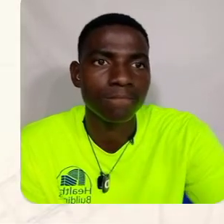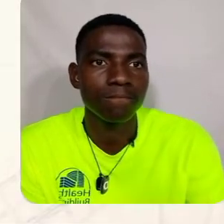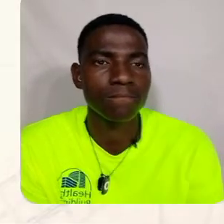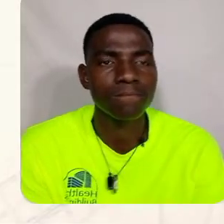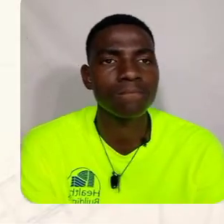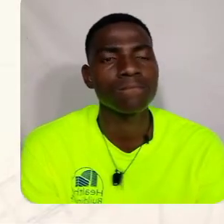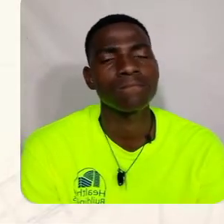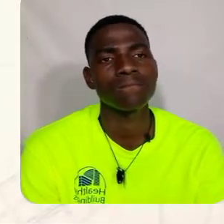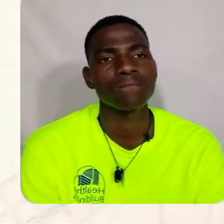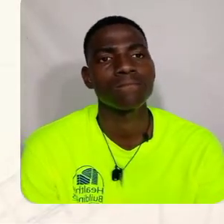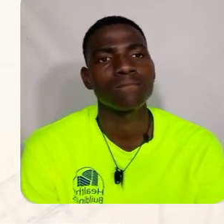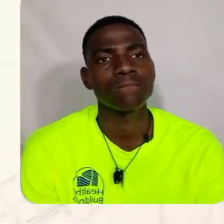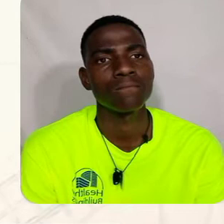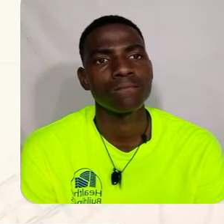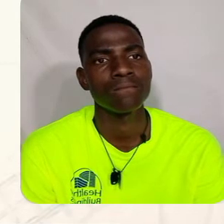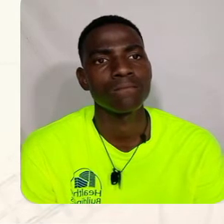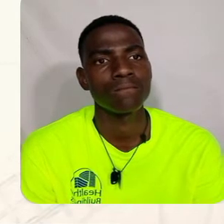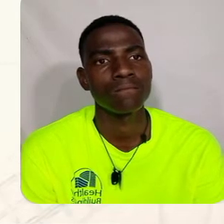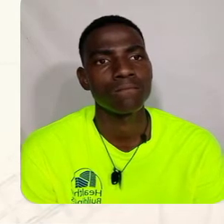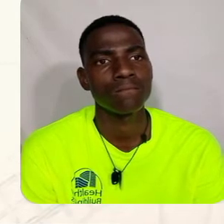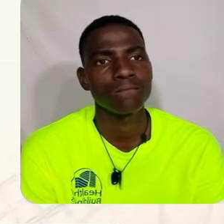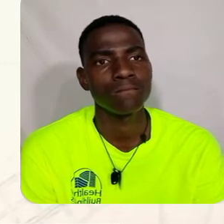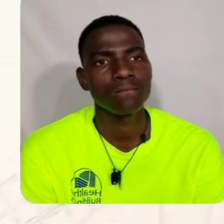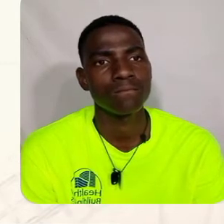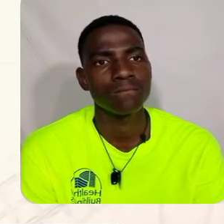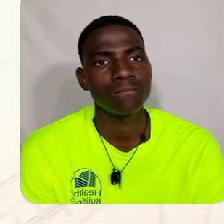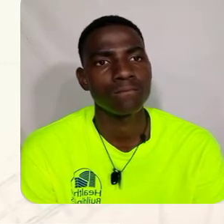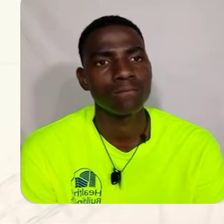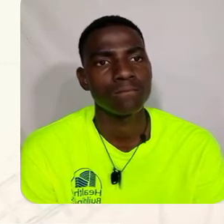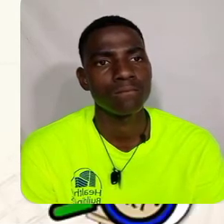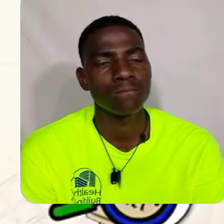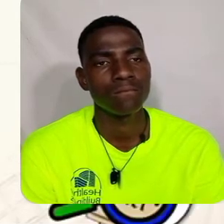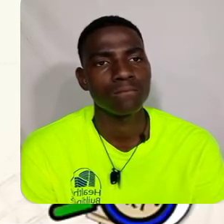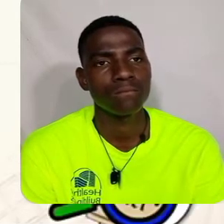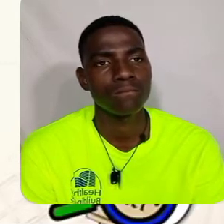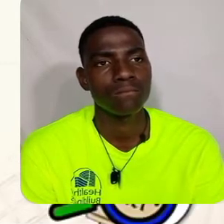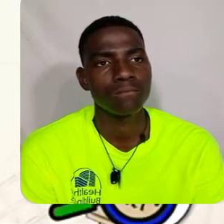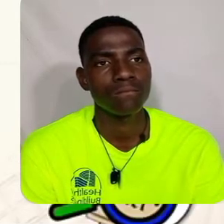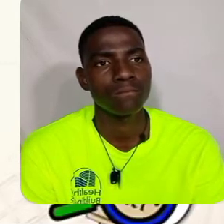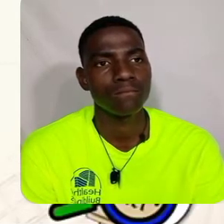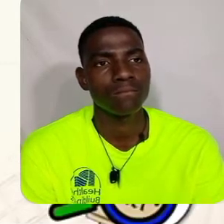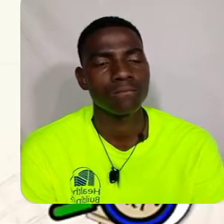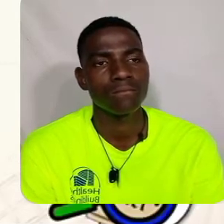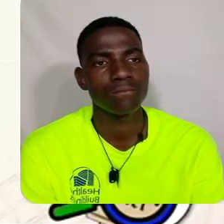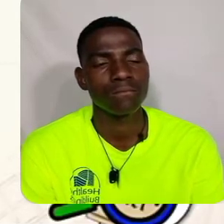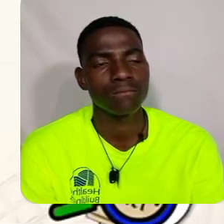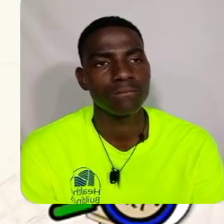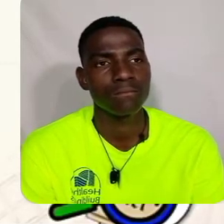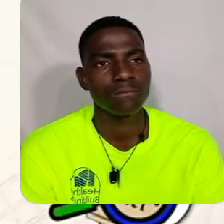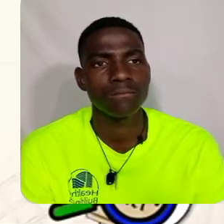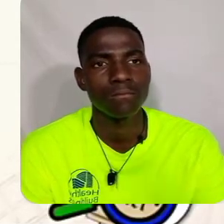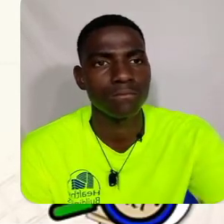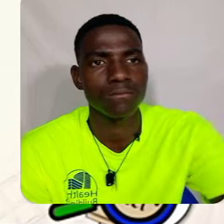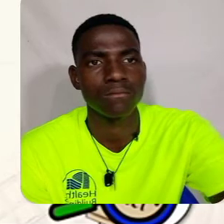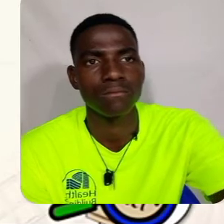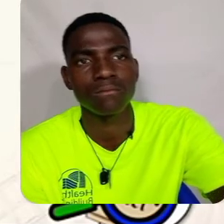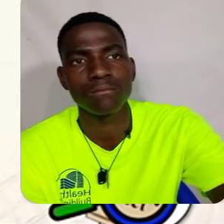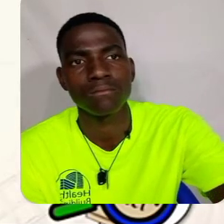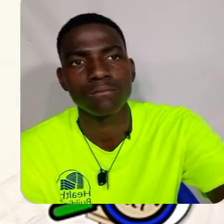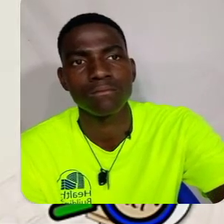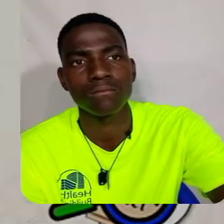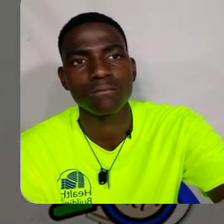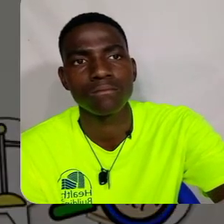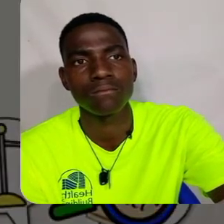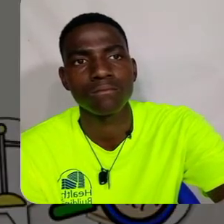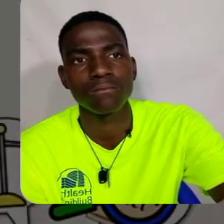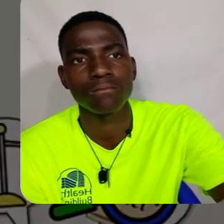Ele cuida da segurança, colhe esse dinheiro dos impostos e usa. O judiciário, ele vê essas leis, se elas estão sendo cumpridas